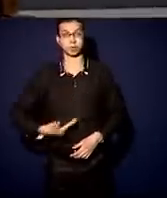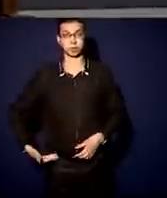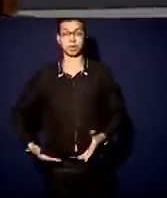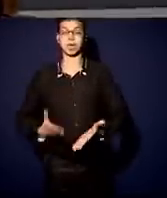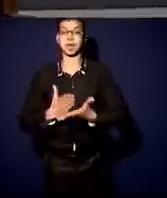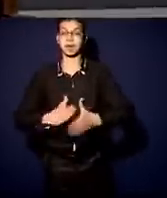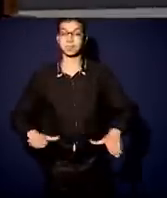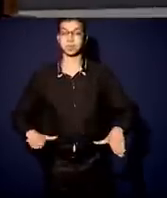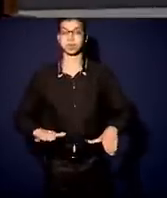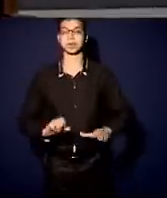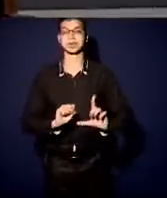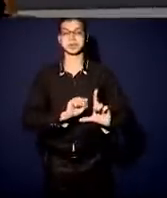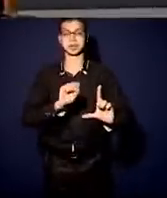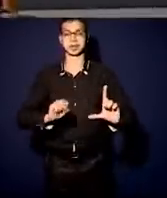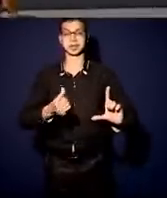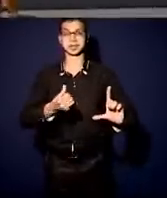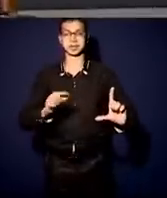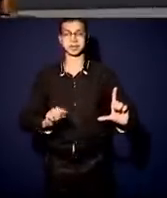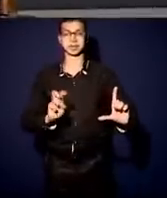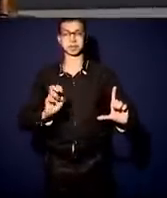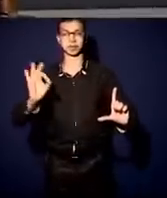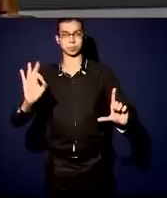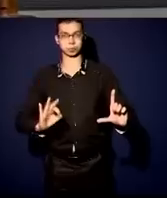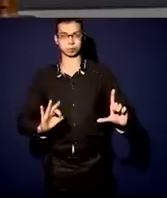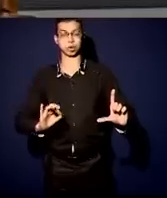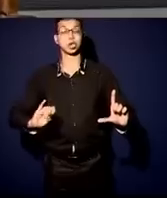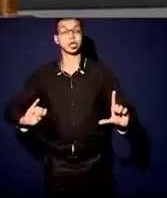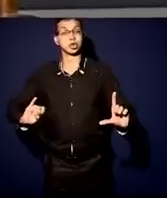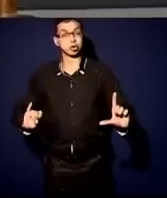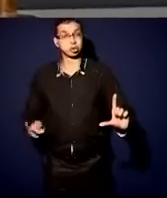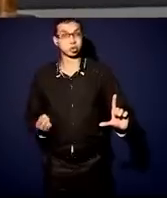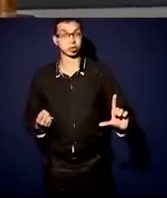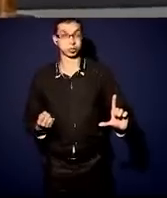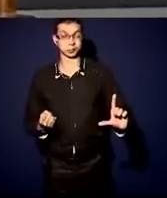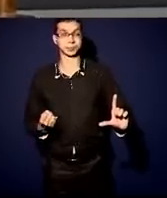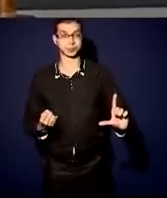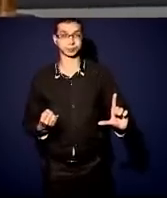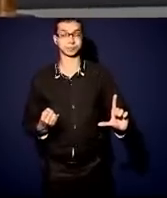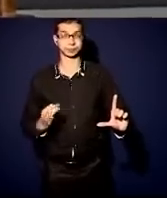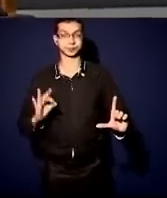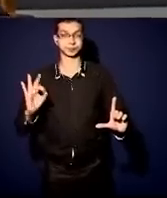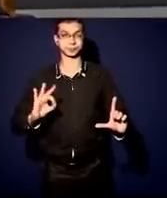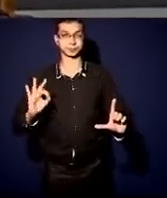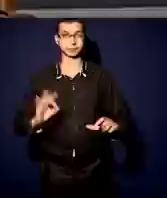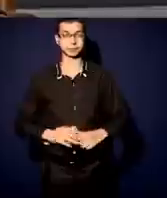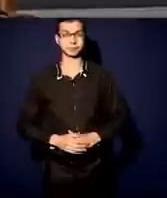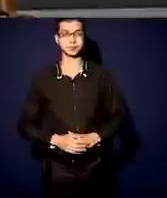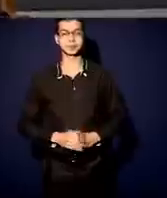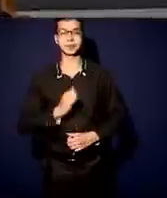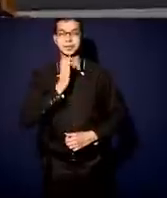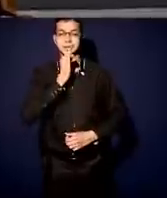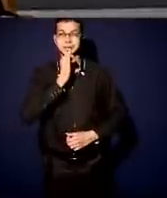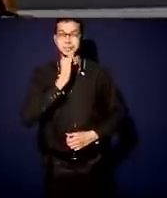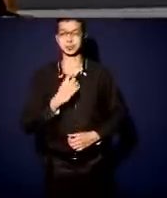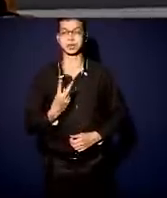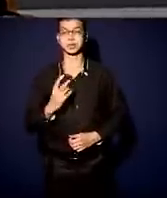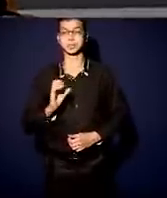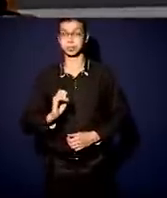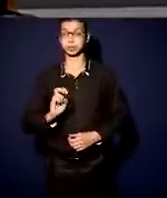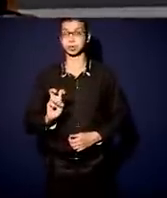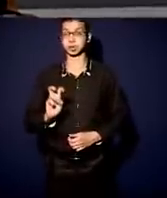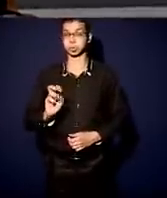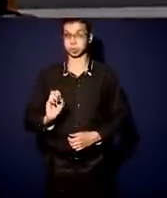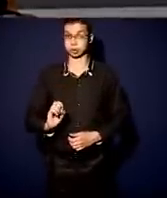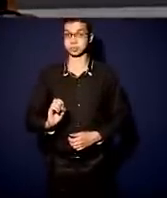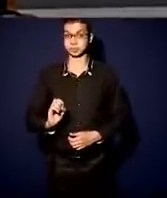SELIC 6,5% a taxa de juros longa que a taxa de ntnb que vence por exemplo em 2050 ela hoje